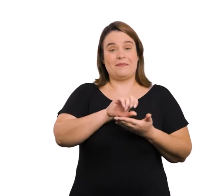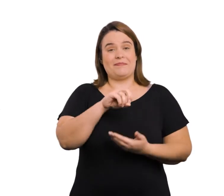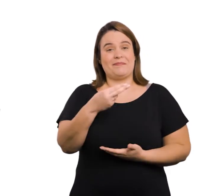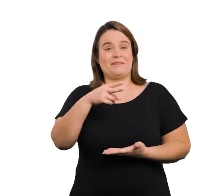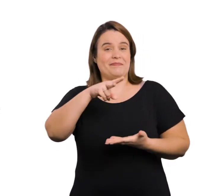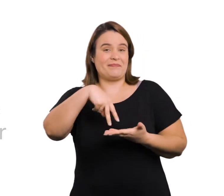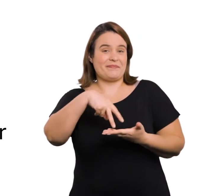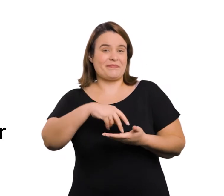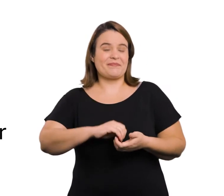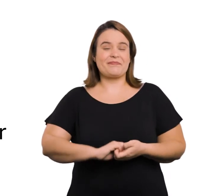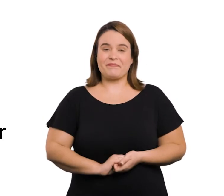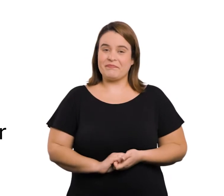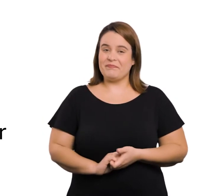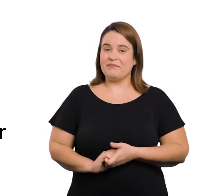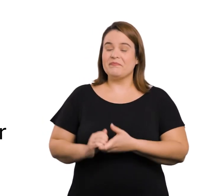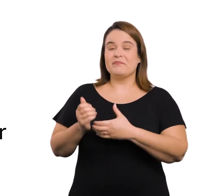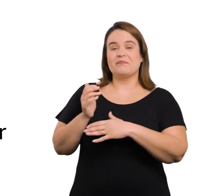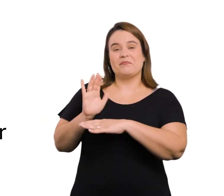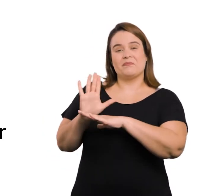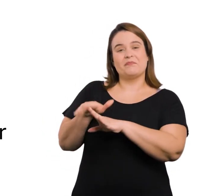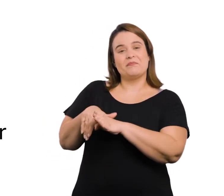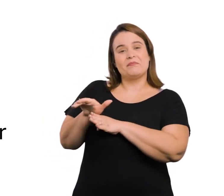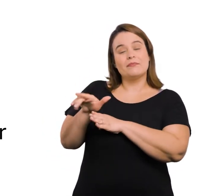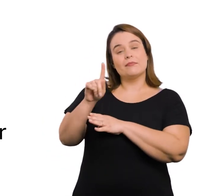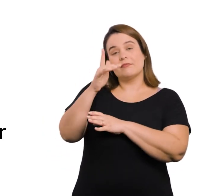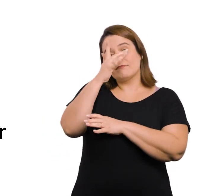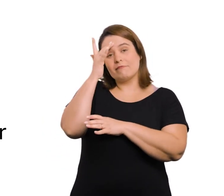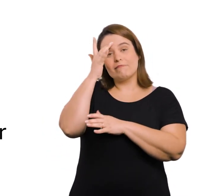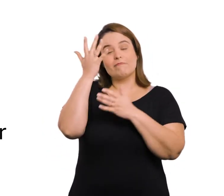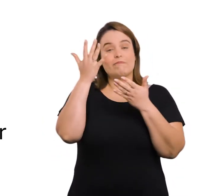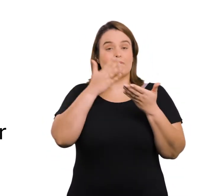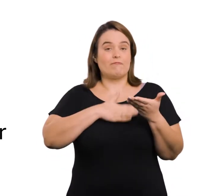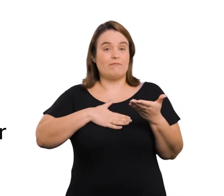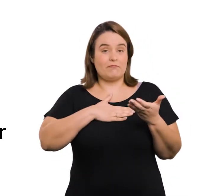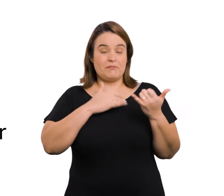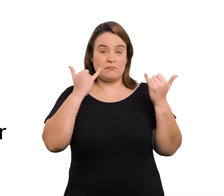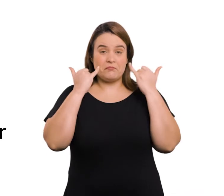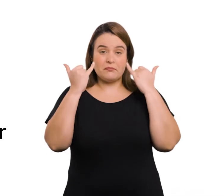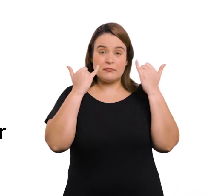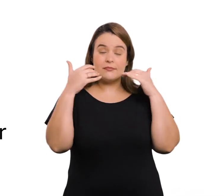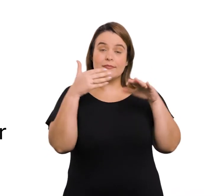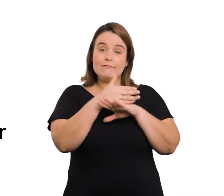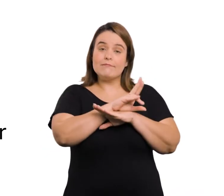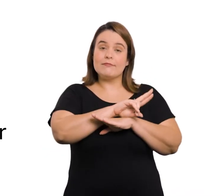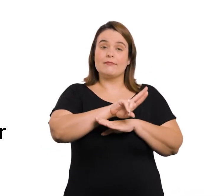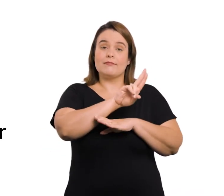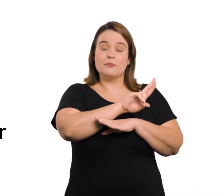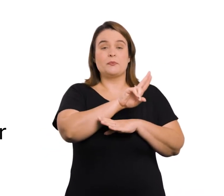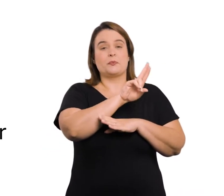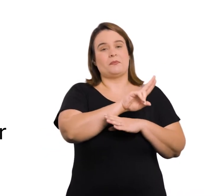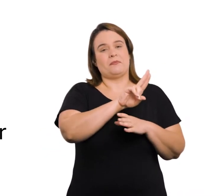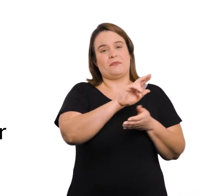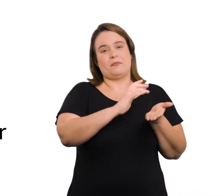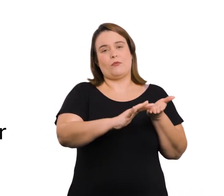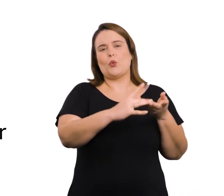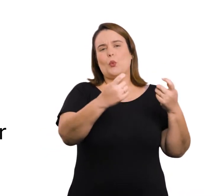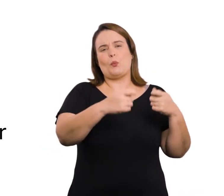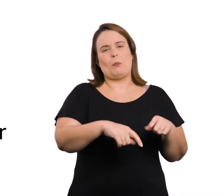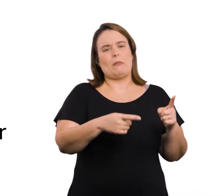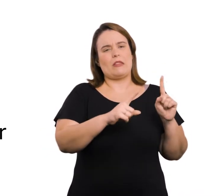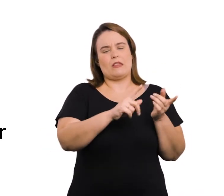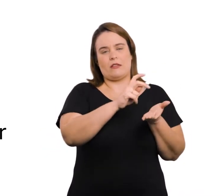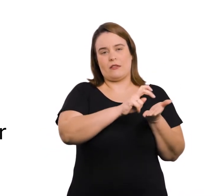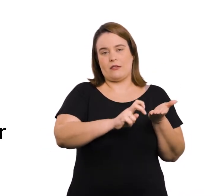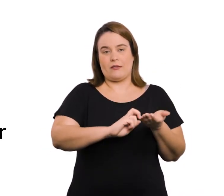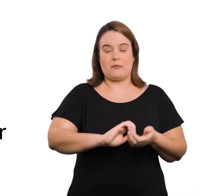ser utilizado para escrita e leitura. Indicado para quem prefere ter acesso às informações por meio do Braille, sem